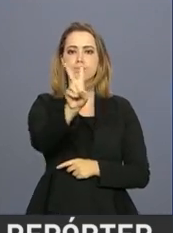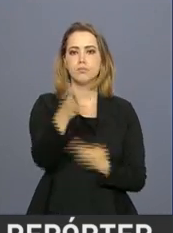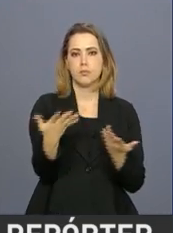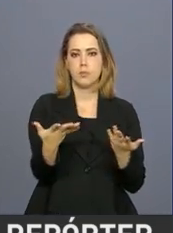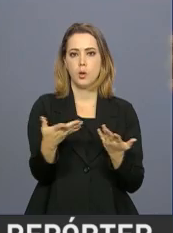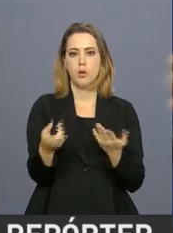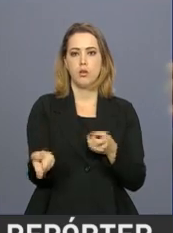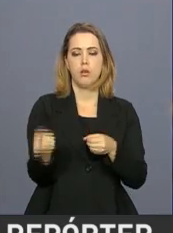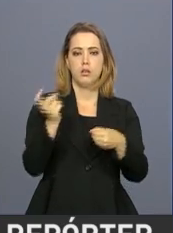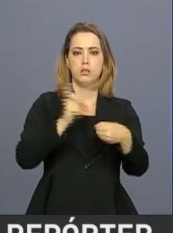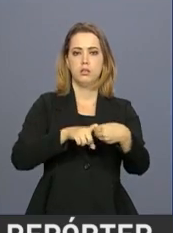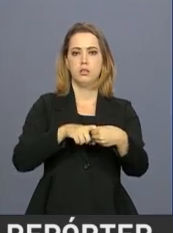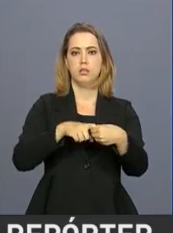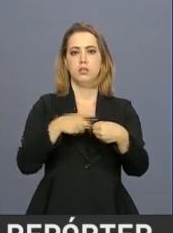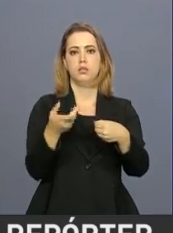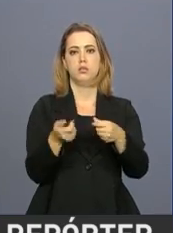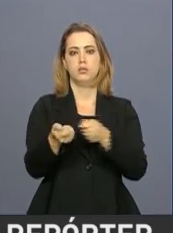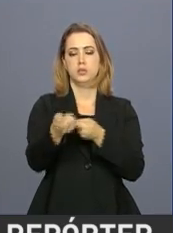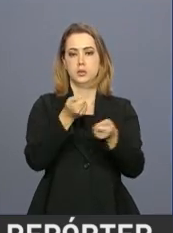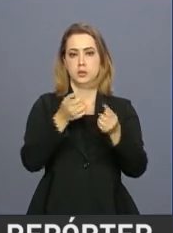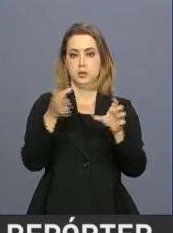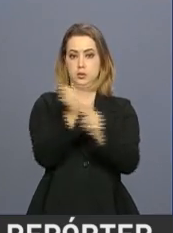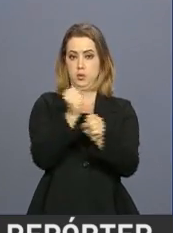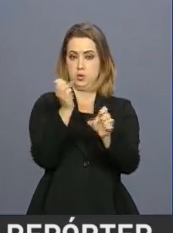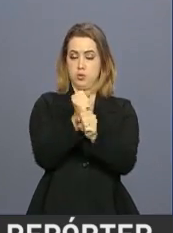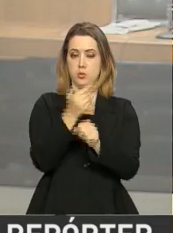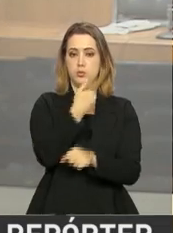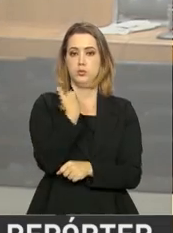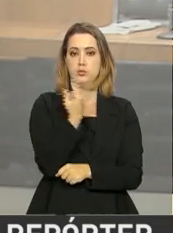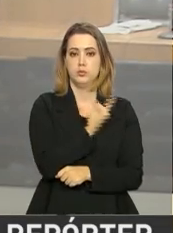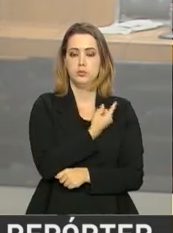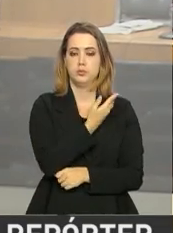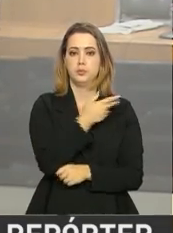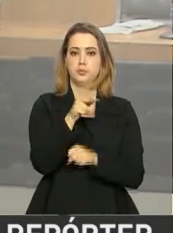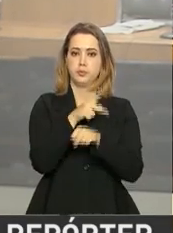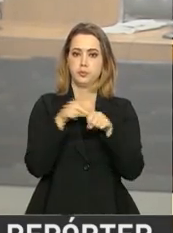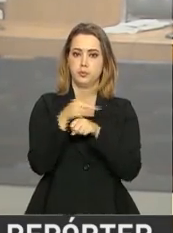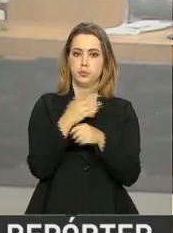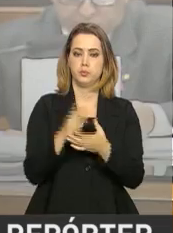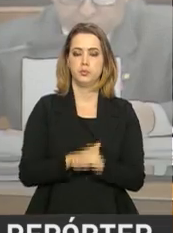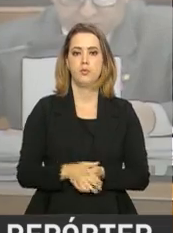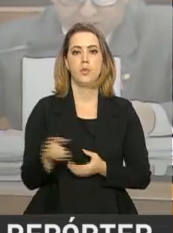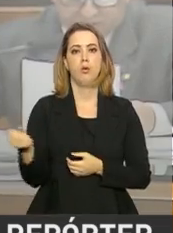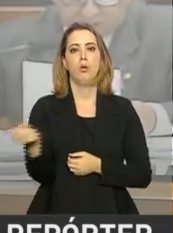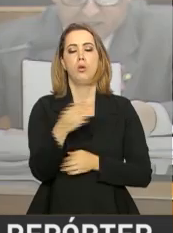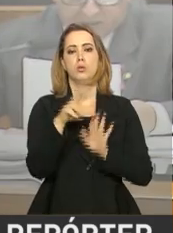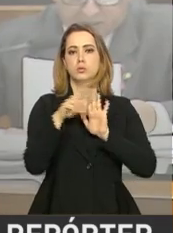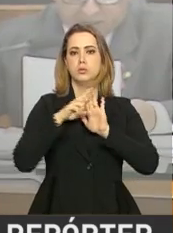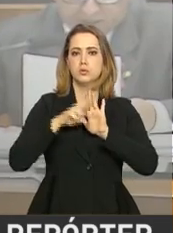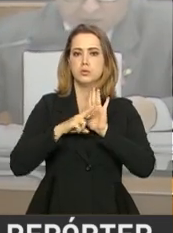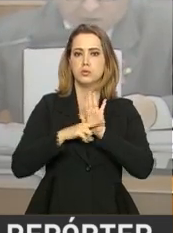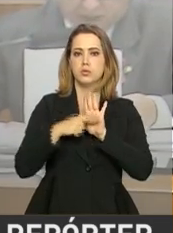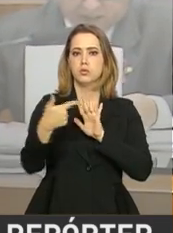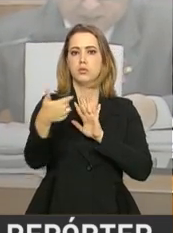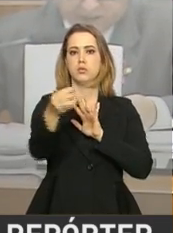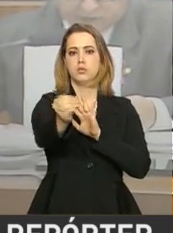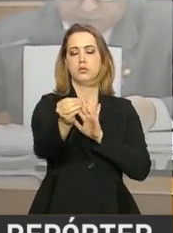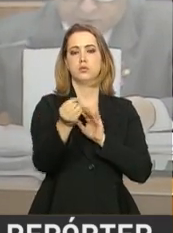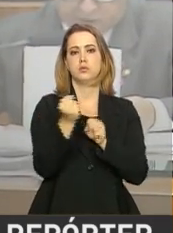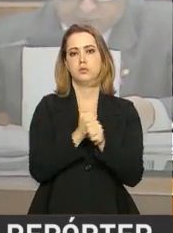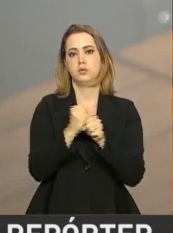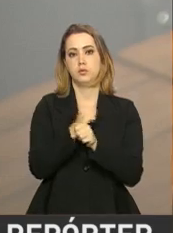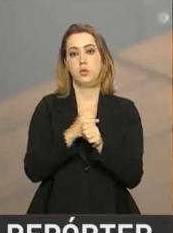a reposicionar as contas públicas no nosso país. O chamado novo regime fiscal vai durar 20 anos e vale para os